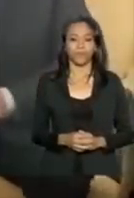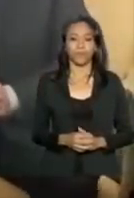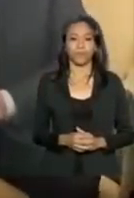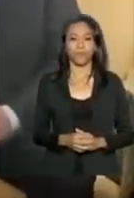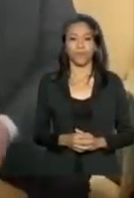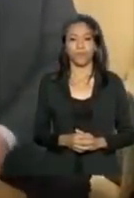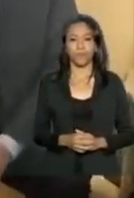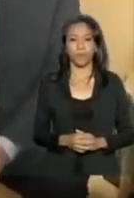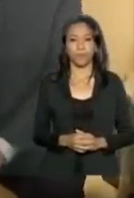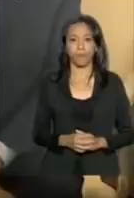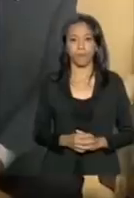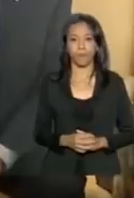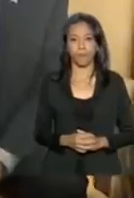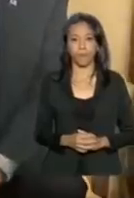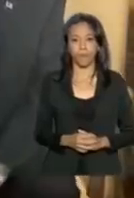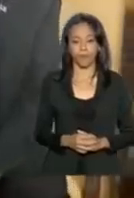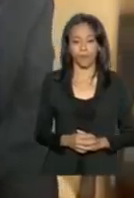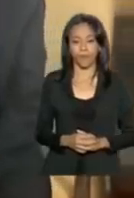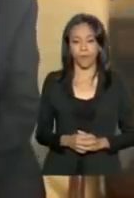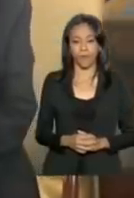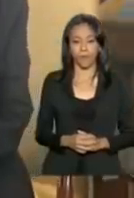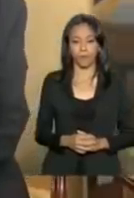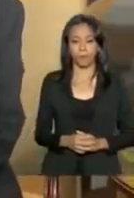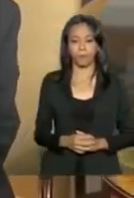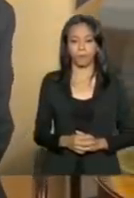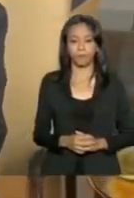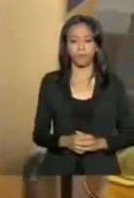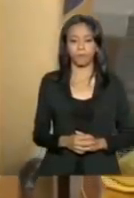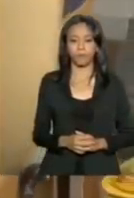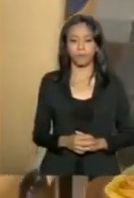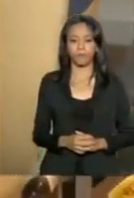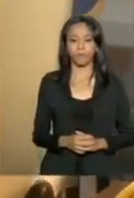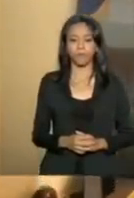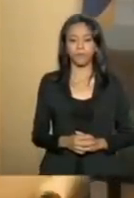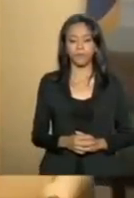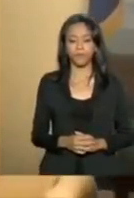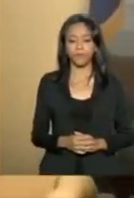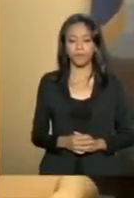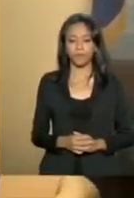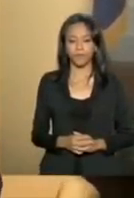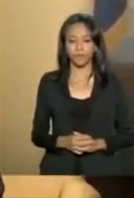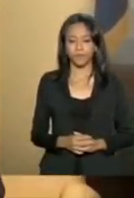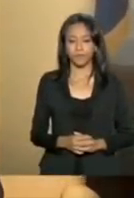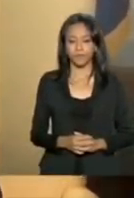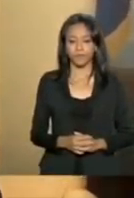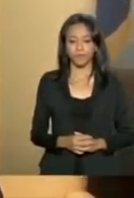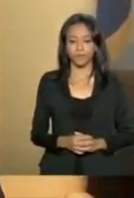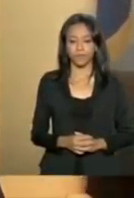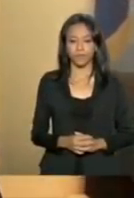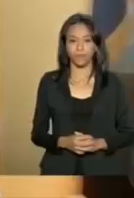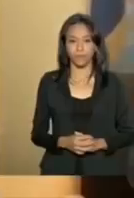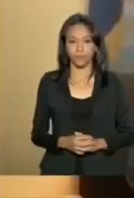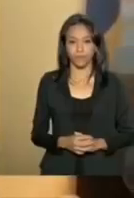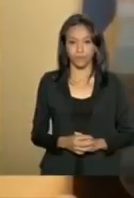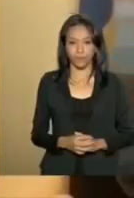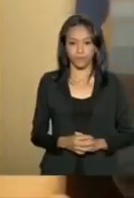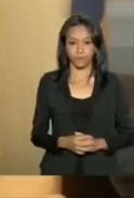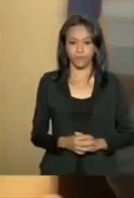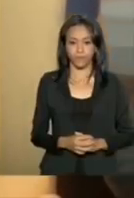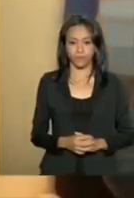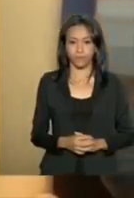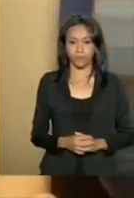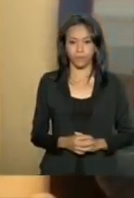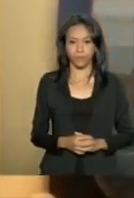Brazil is offering the access. Well, we're looking at it very strongly. A pergunta revisa